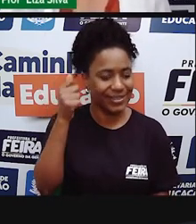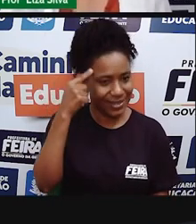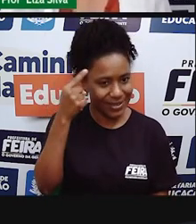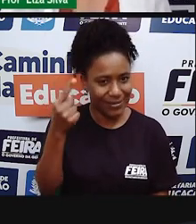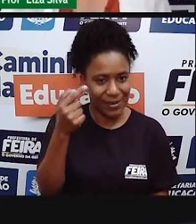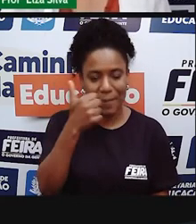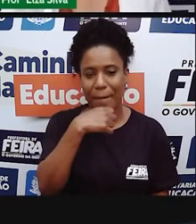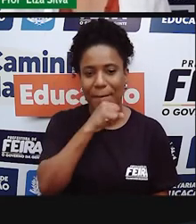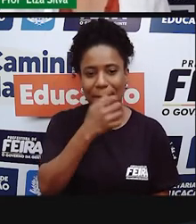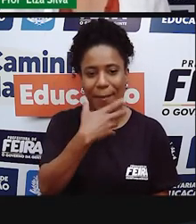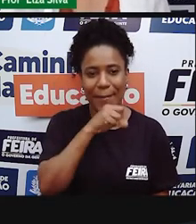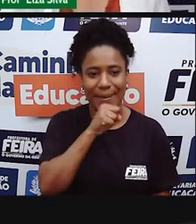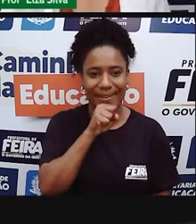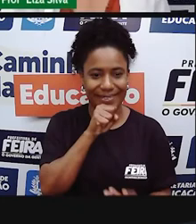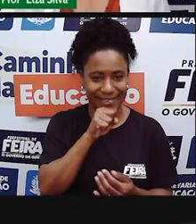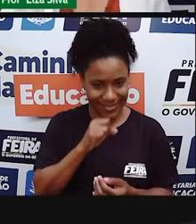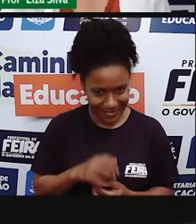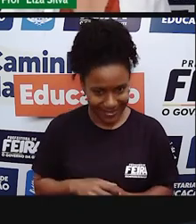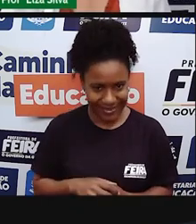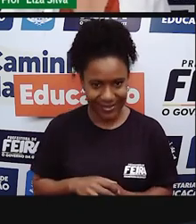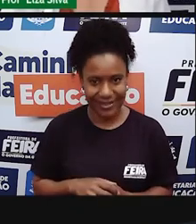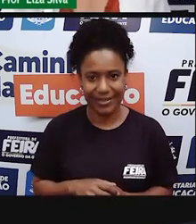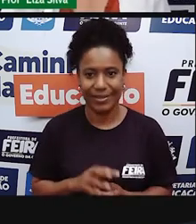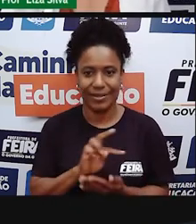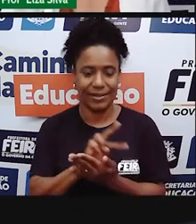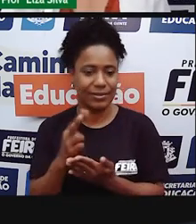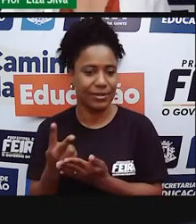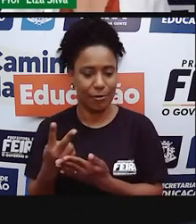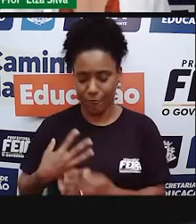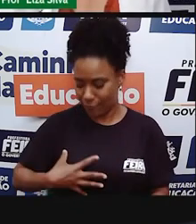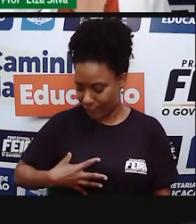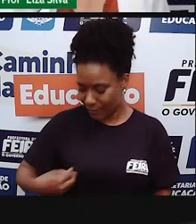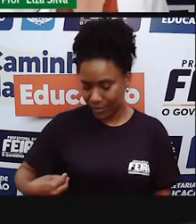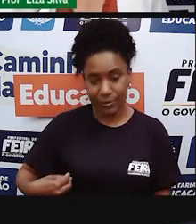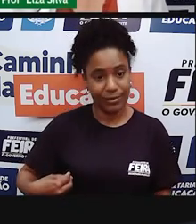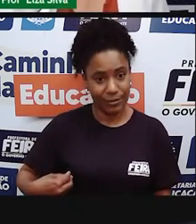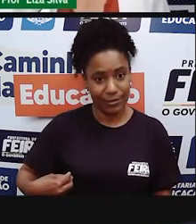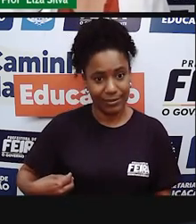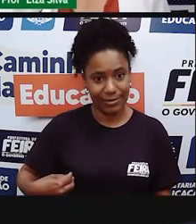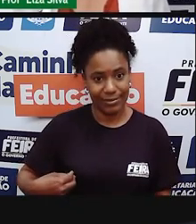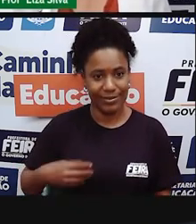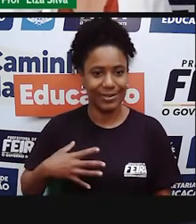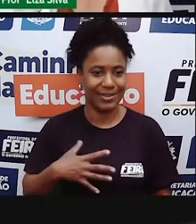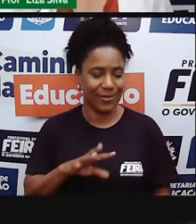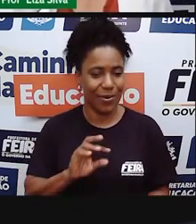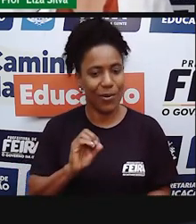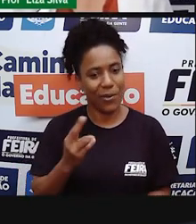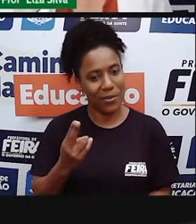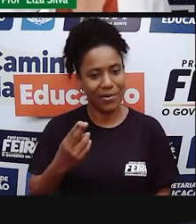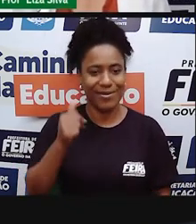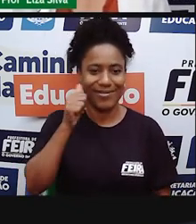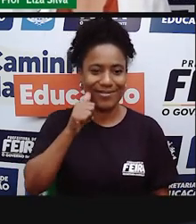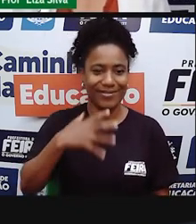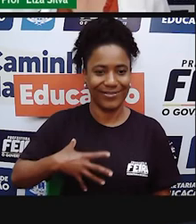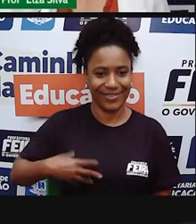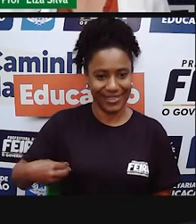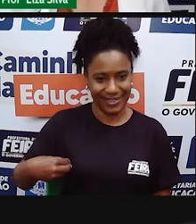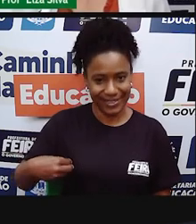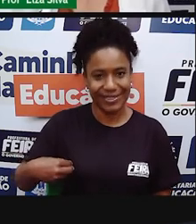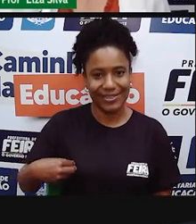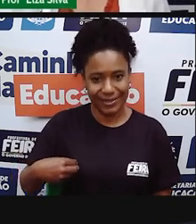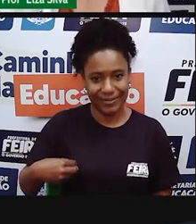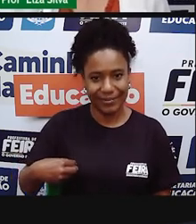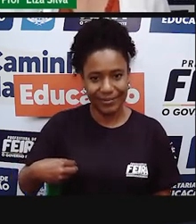Daughter, filha. Son, filho. Então, quando alguém se